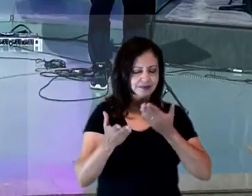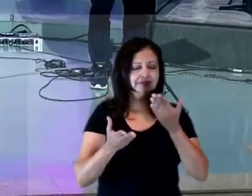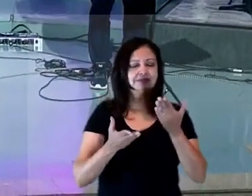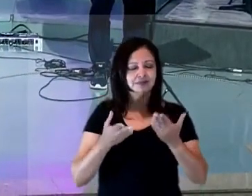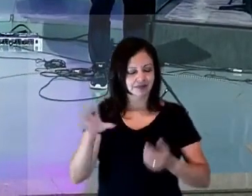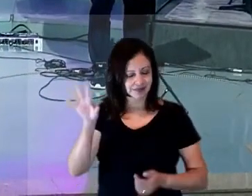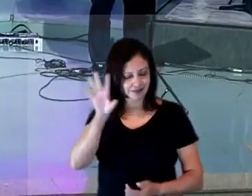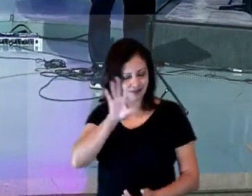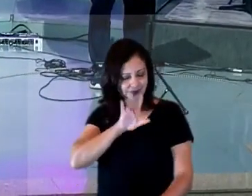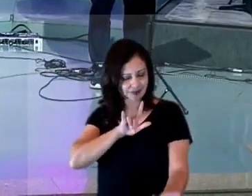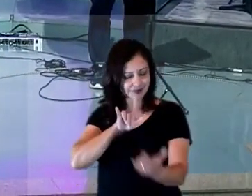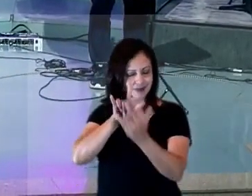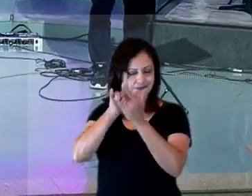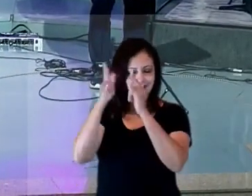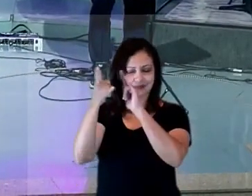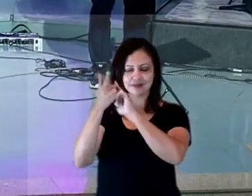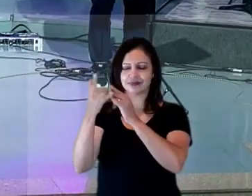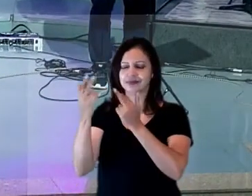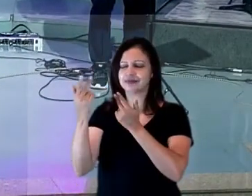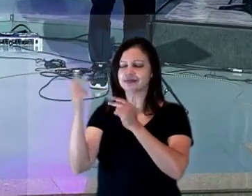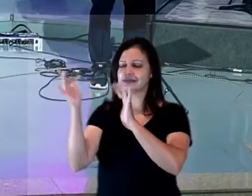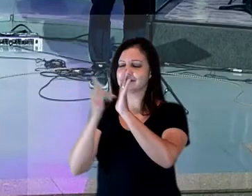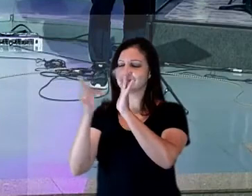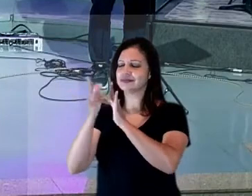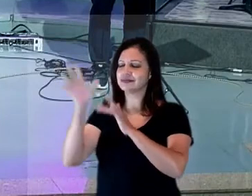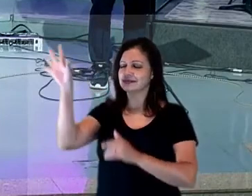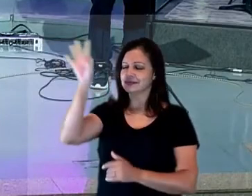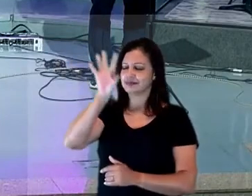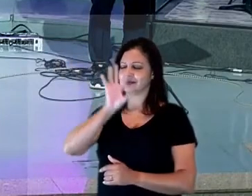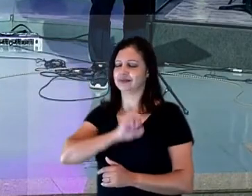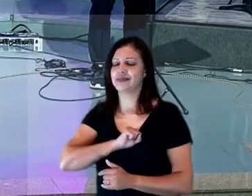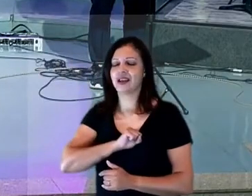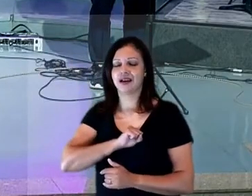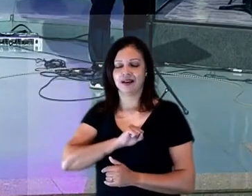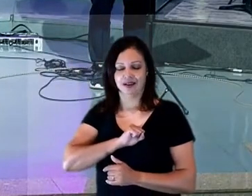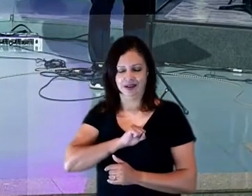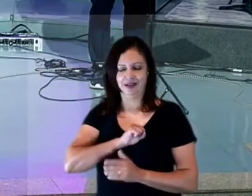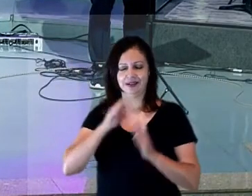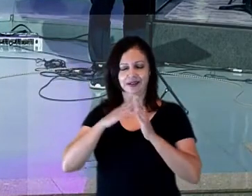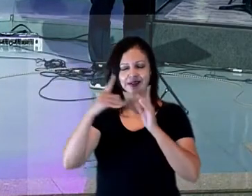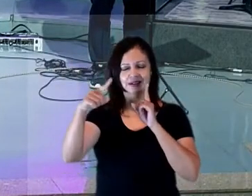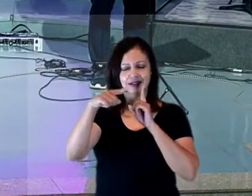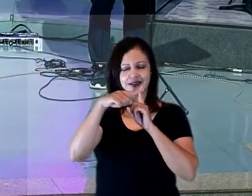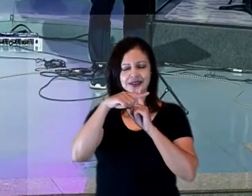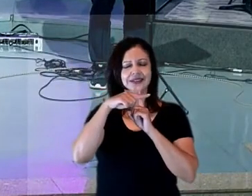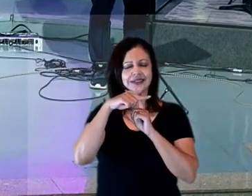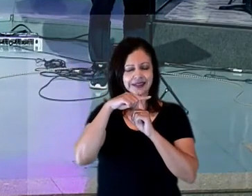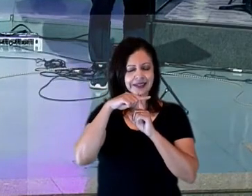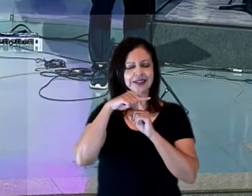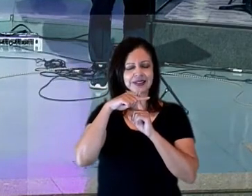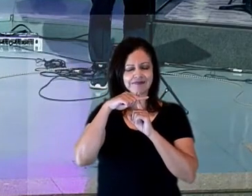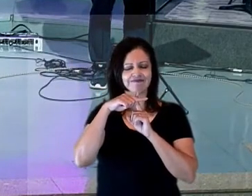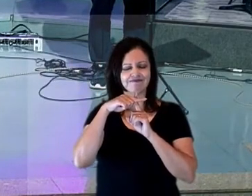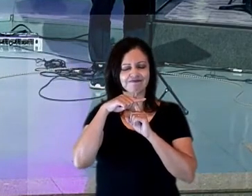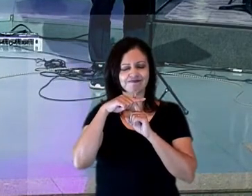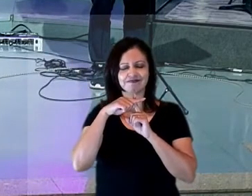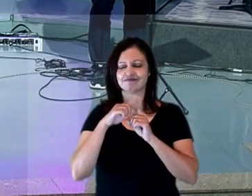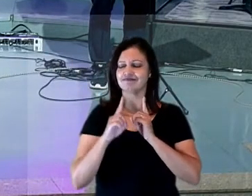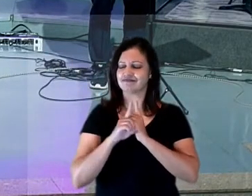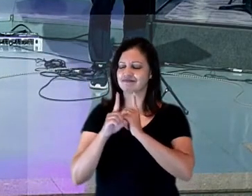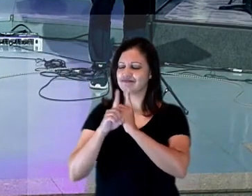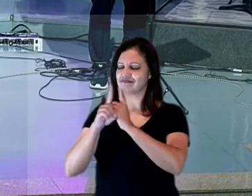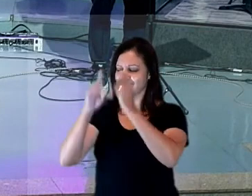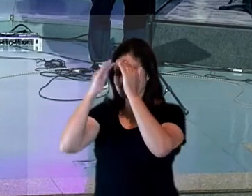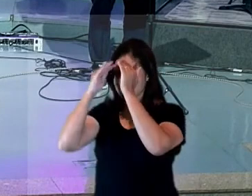o amor que Cristo nos amou. Seja com a igreja conhecida e reconhecida como discípulos do